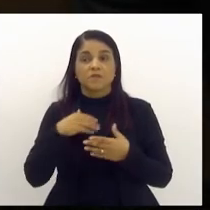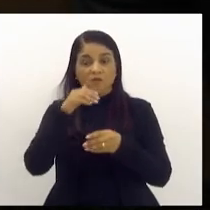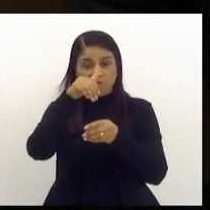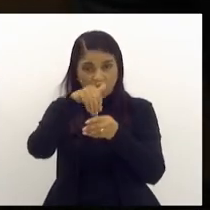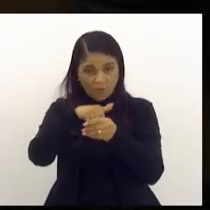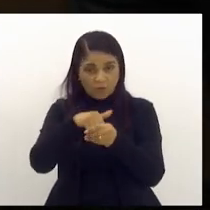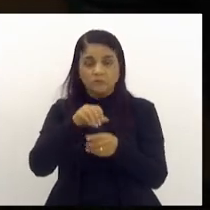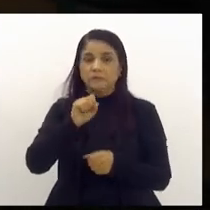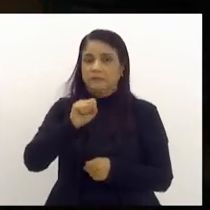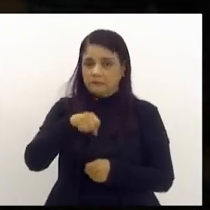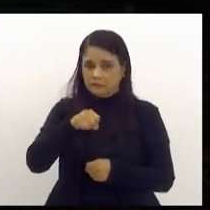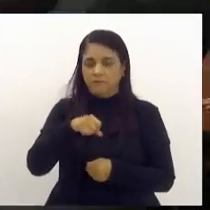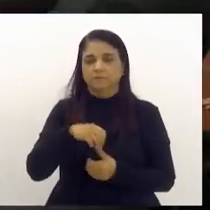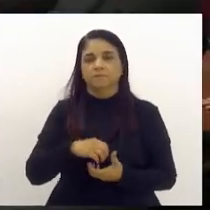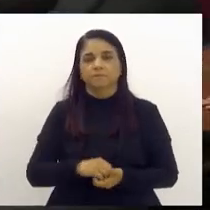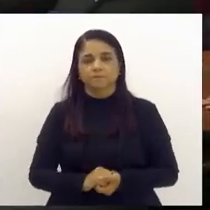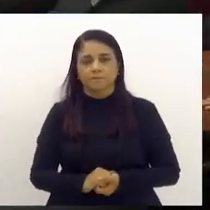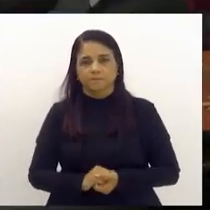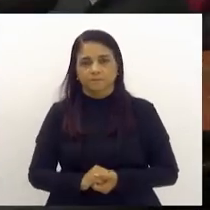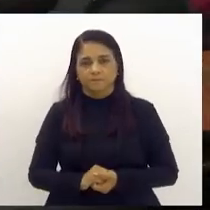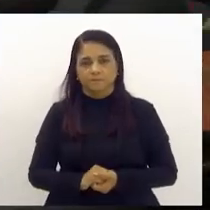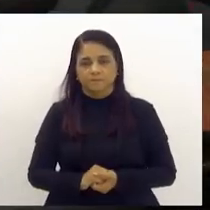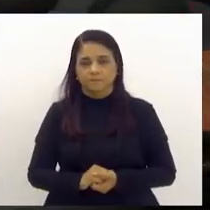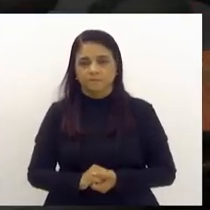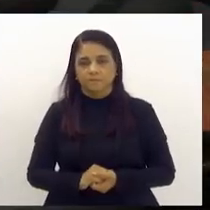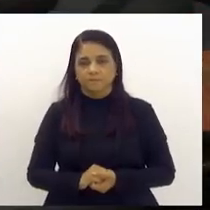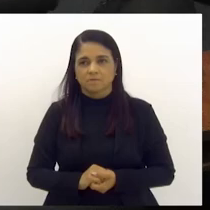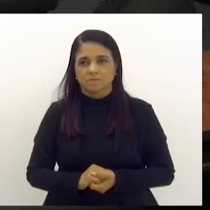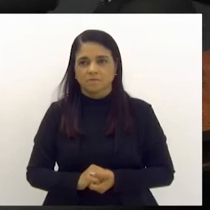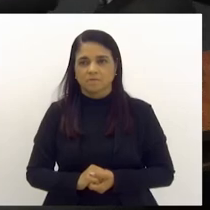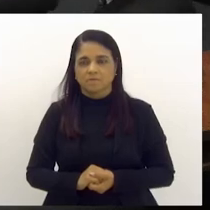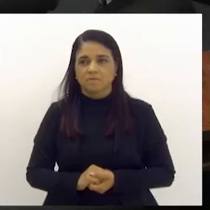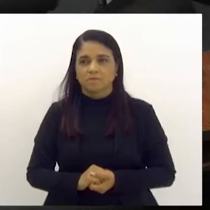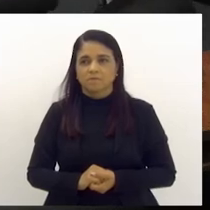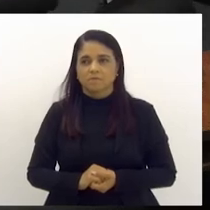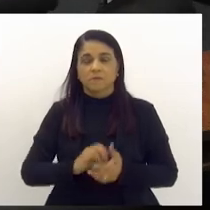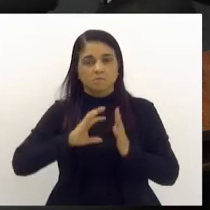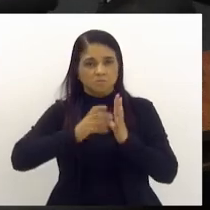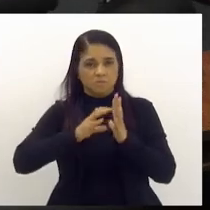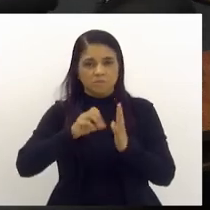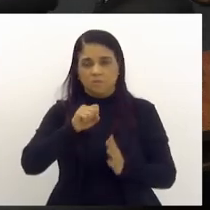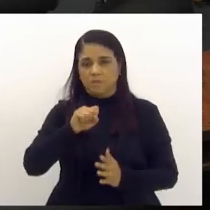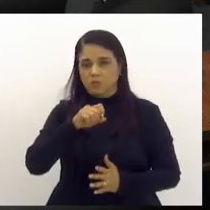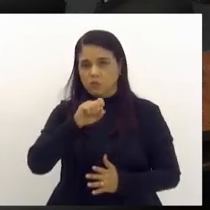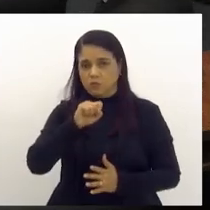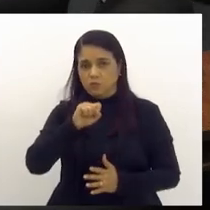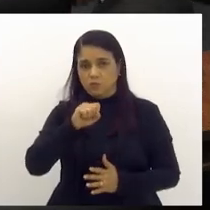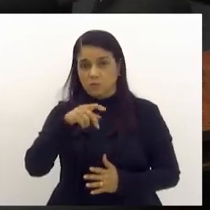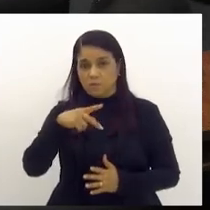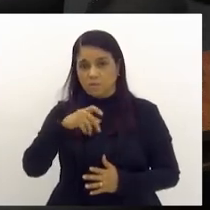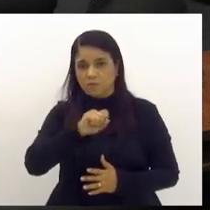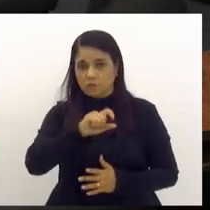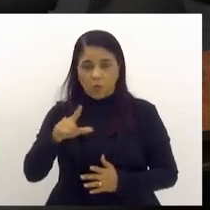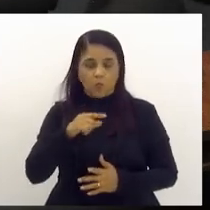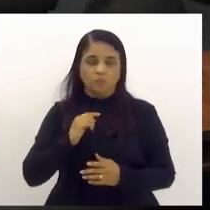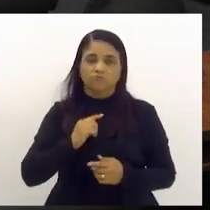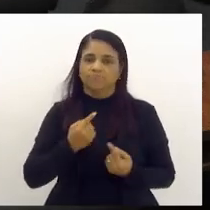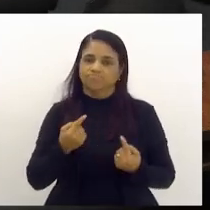sim, senhor presidente. Senhor presidente, para encaminhar a bancada do PSOL. Vota não.